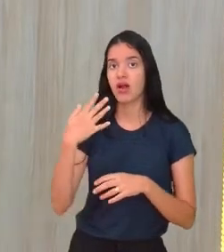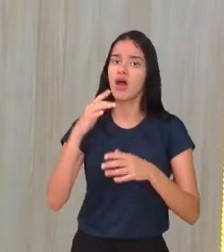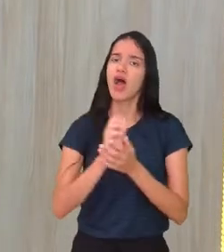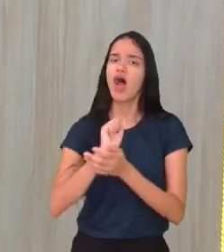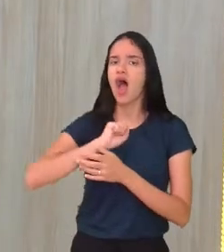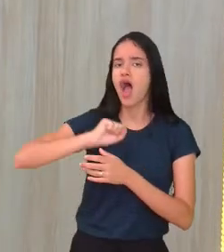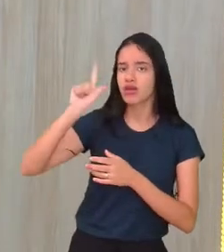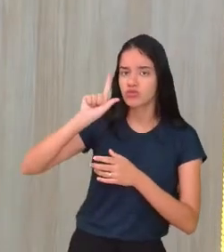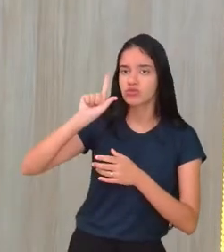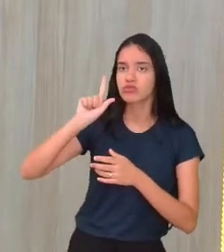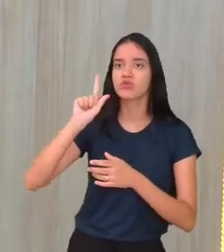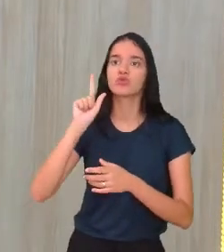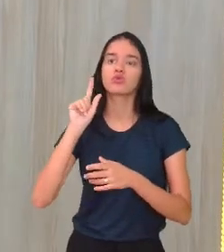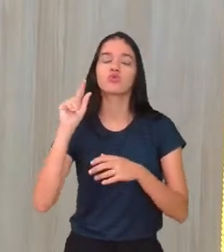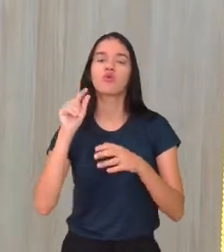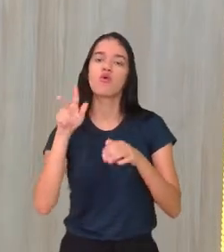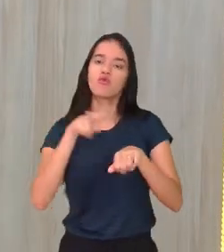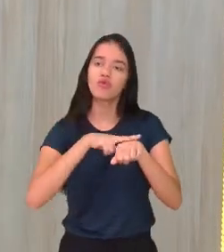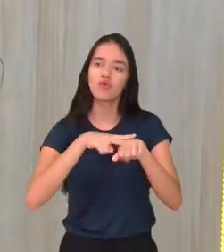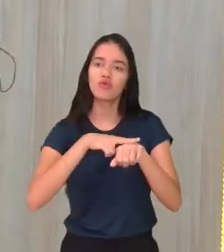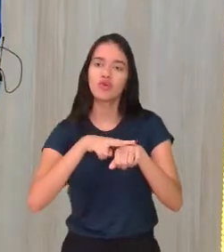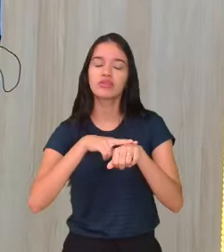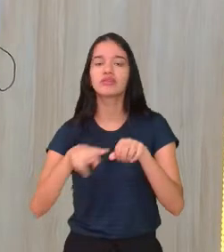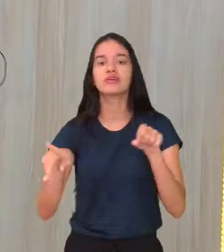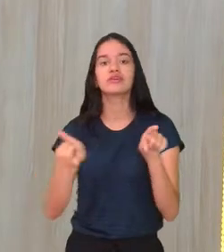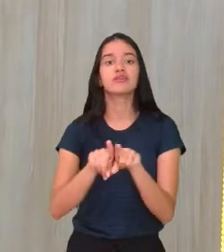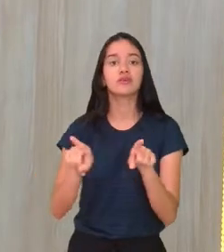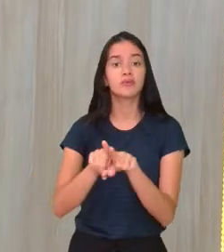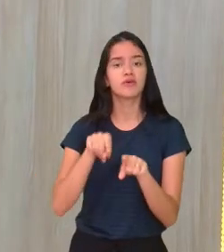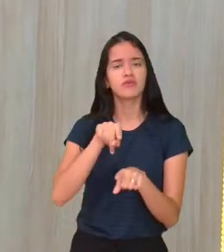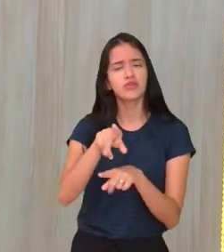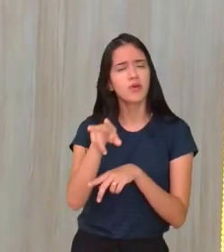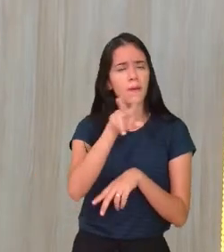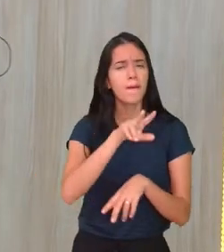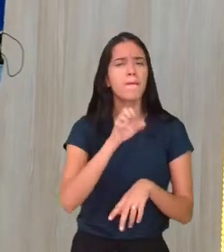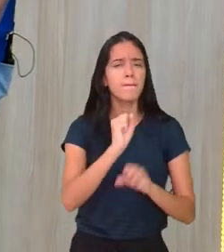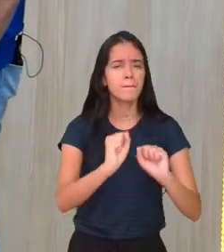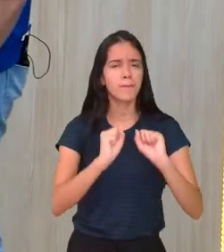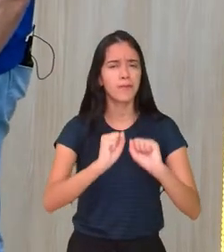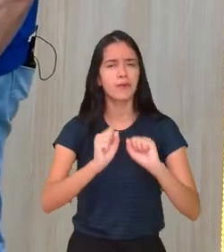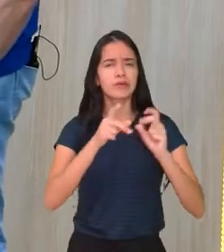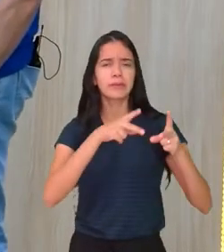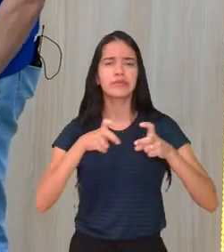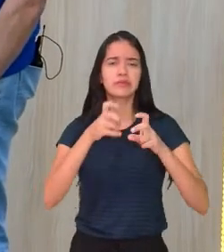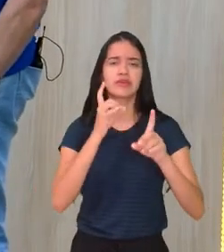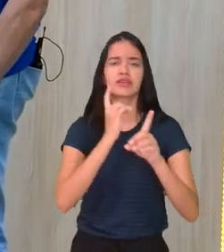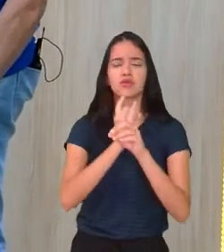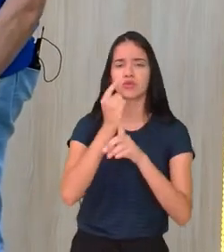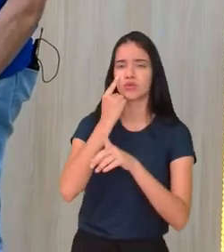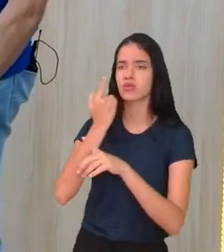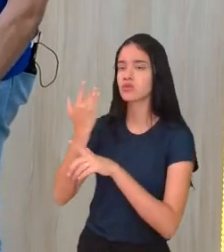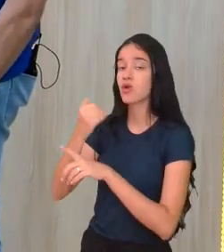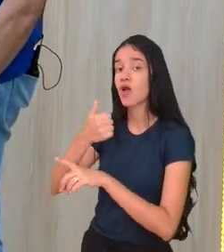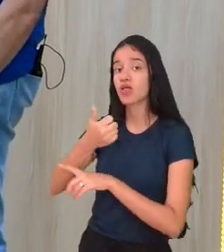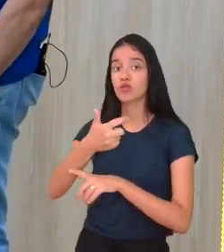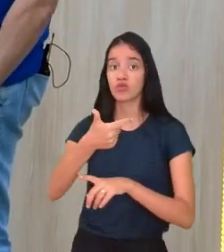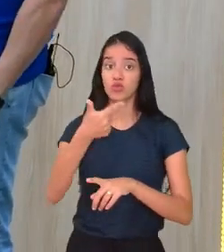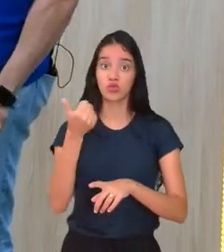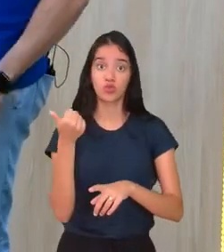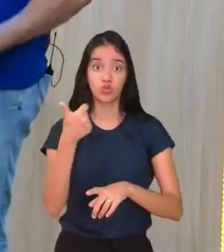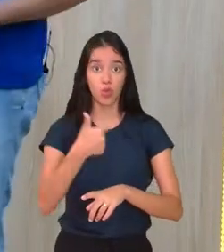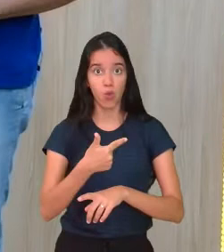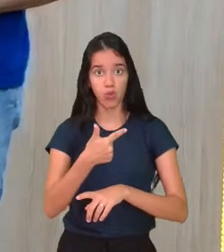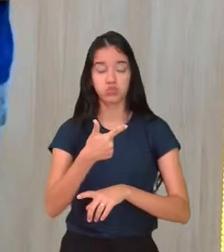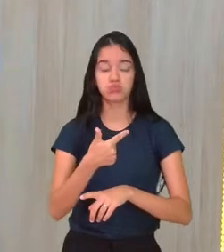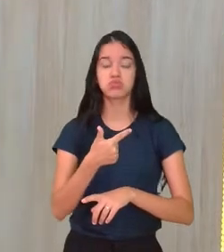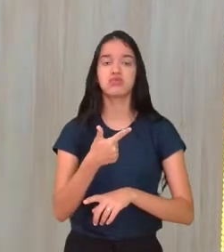xadrez, certo? Tranquilamente. Então pode notar aí, ó, que a gente encontrou 12 maneiras